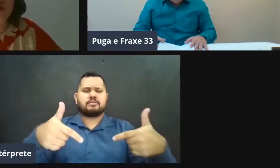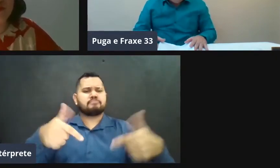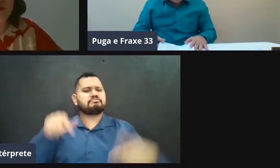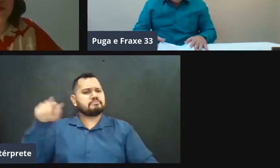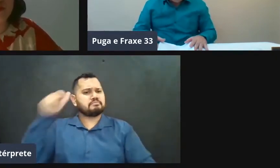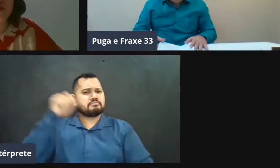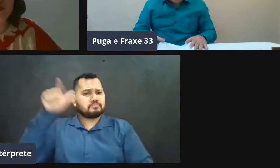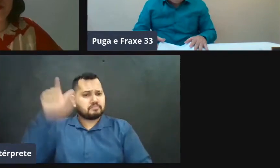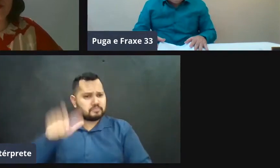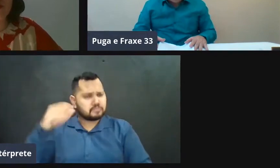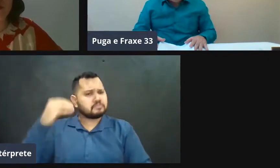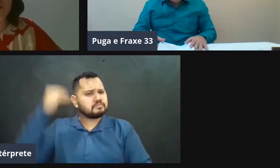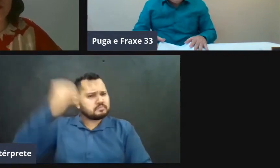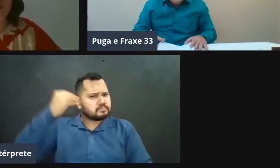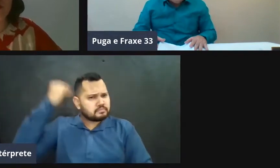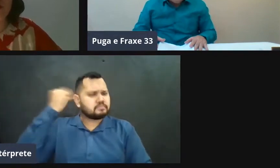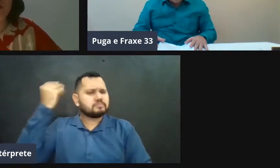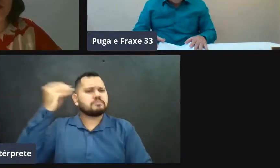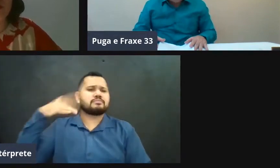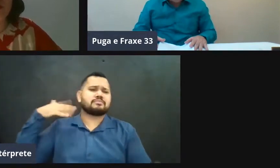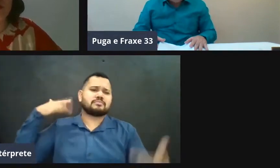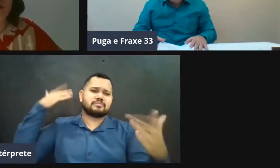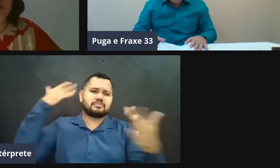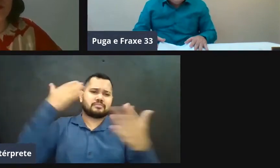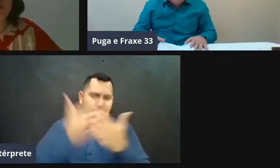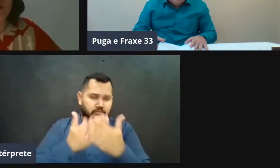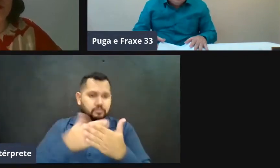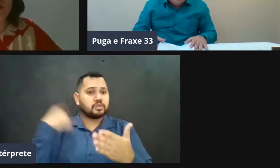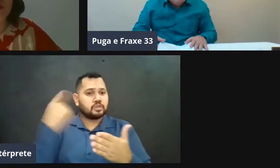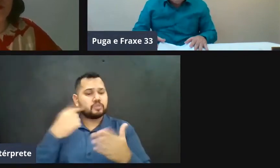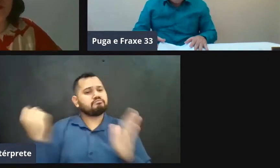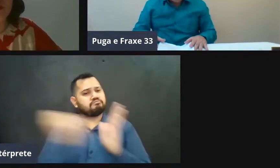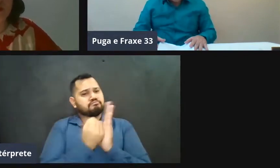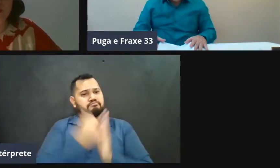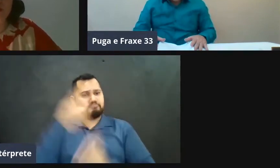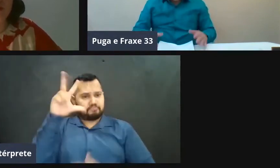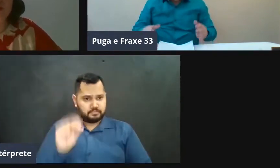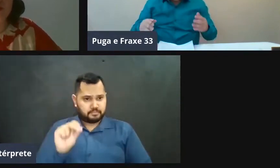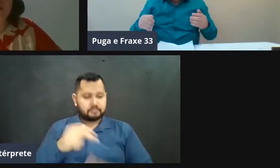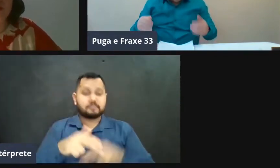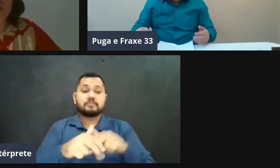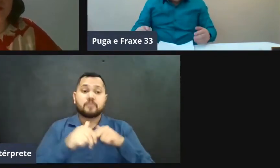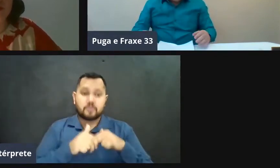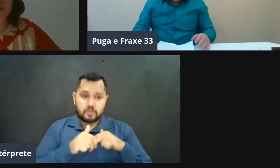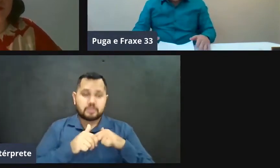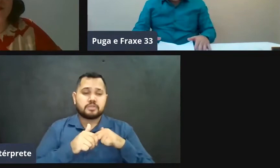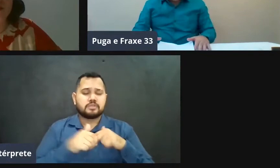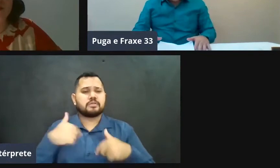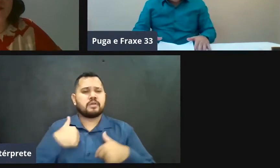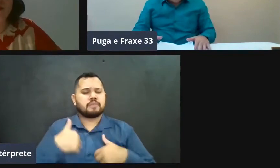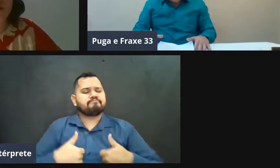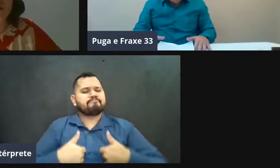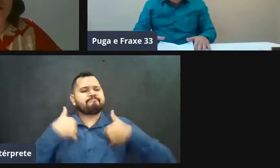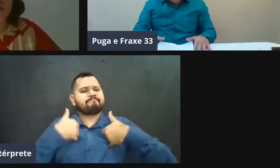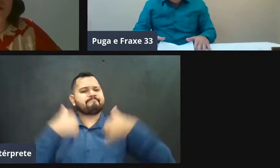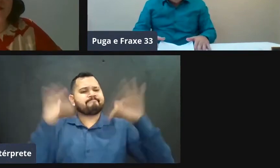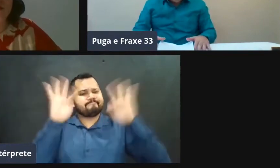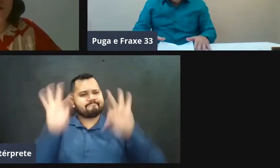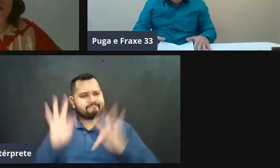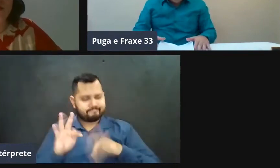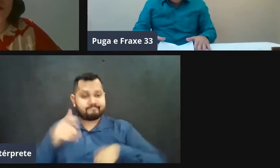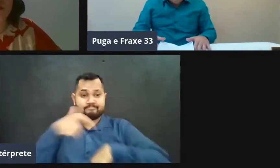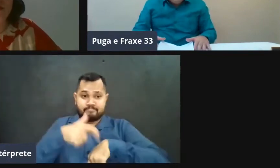uma vida e uma trajetória dedicada à nossa instituição. Portanto, eu tenho muita honra de dividir com